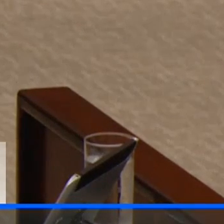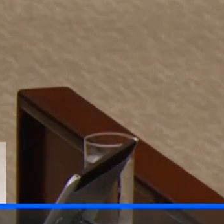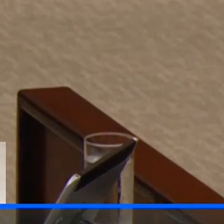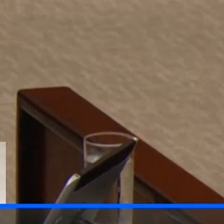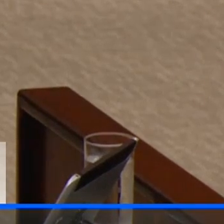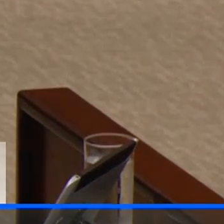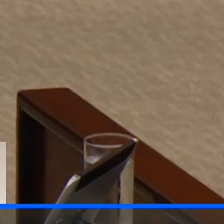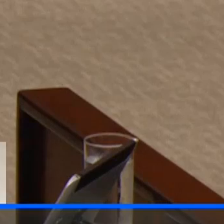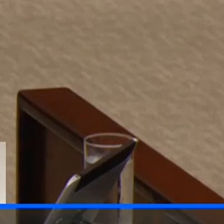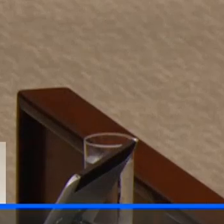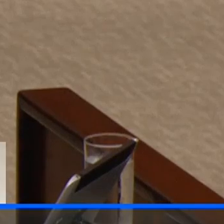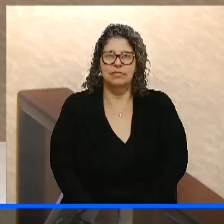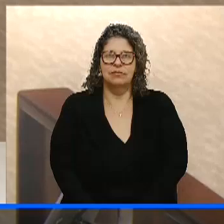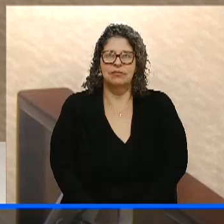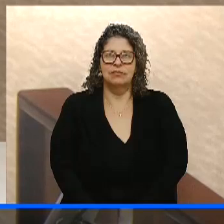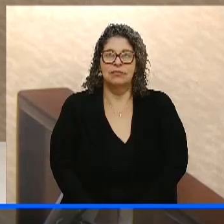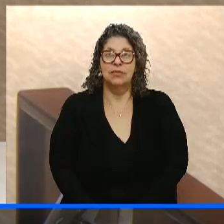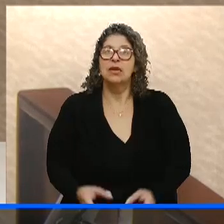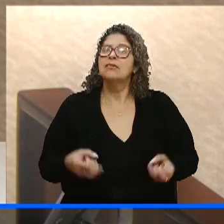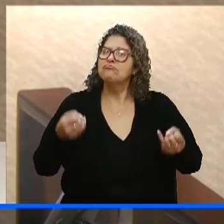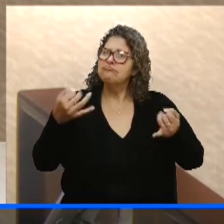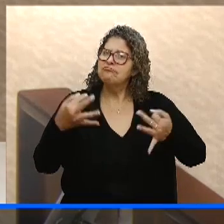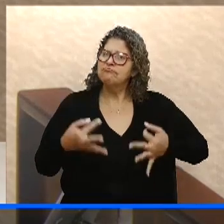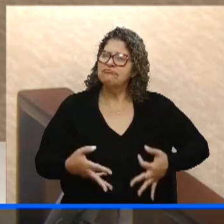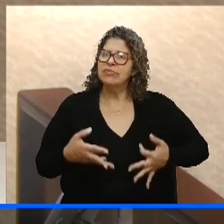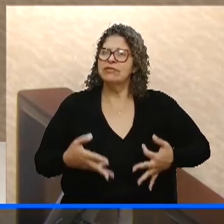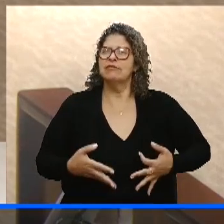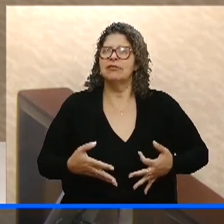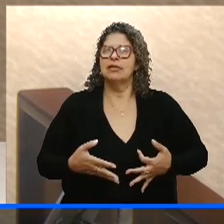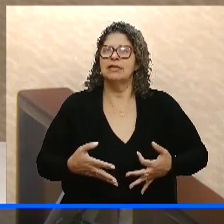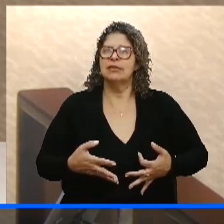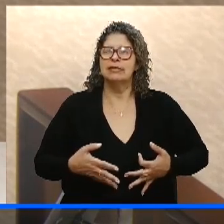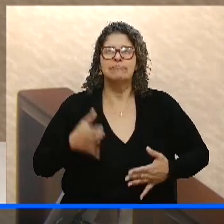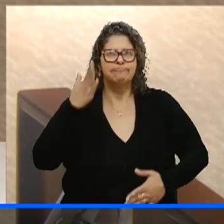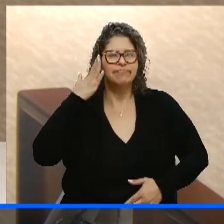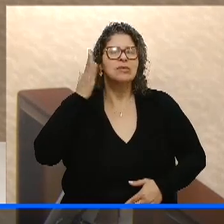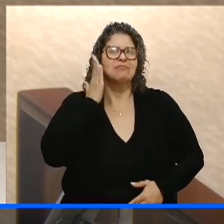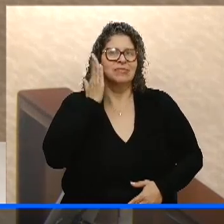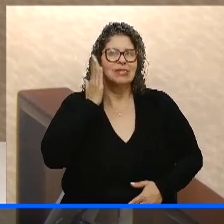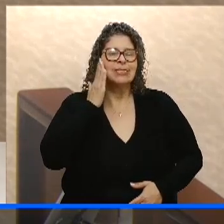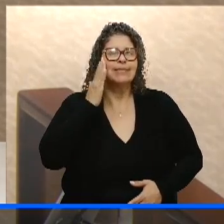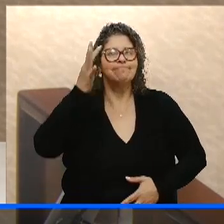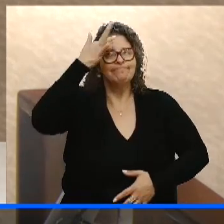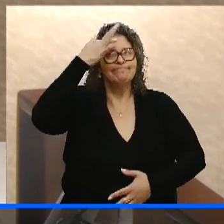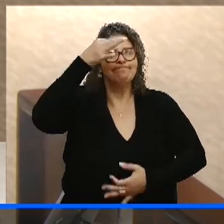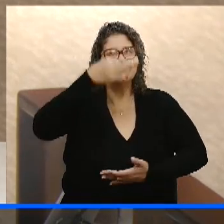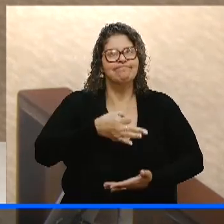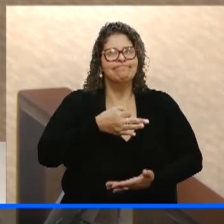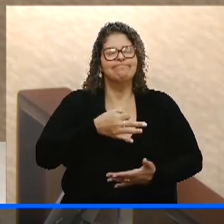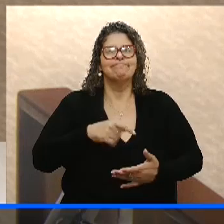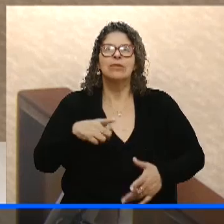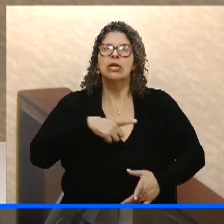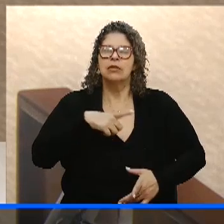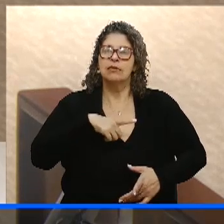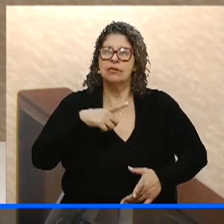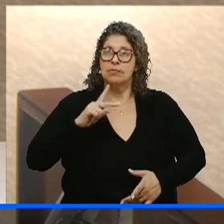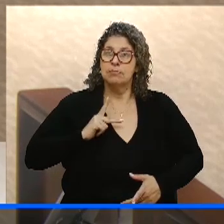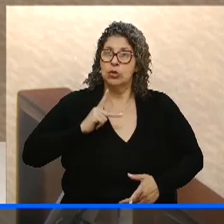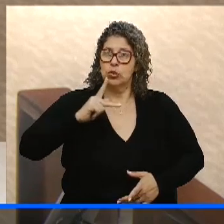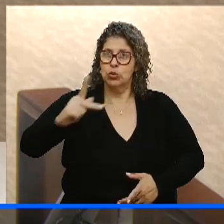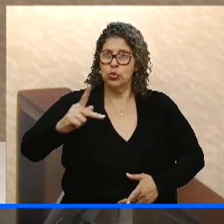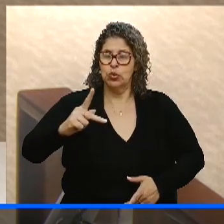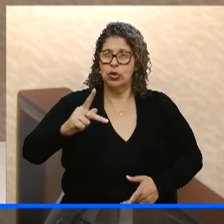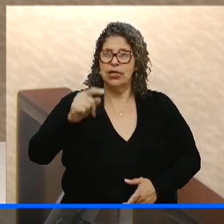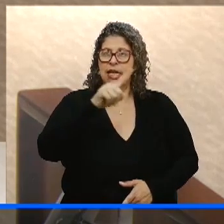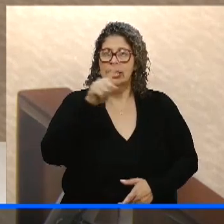imaginado me arrisco a dizer com grande dose de certeza que o fato de ter presidido à zona